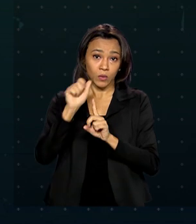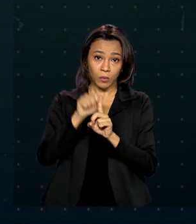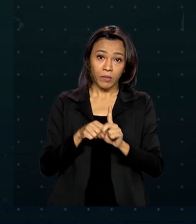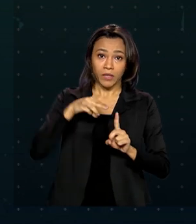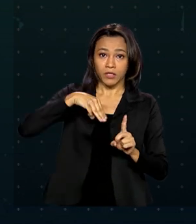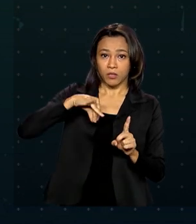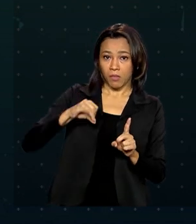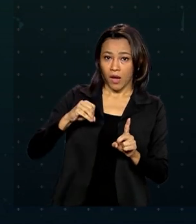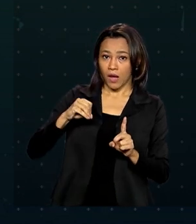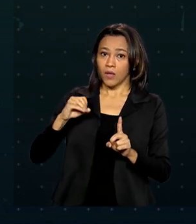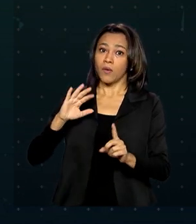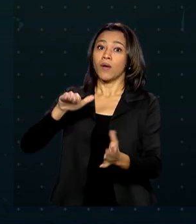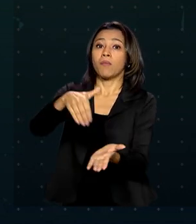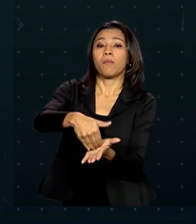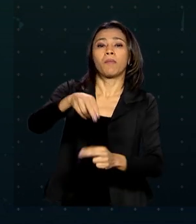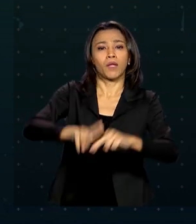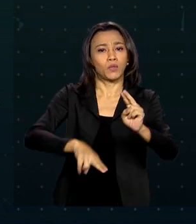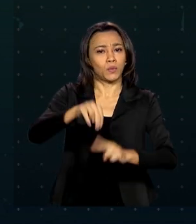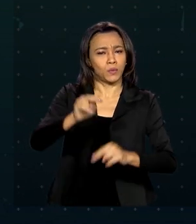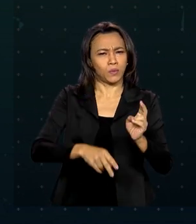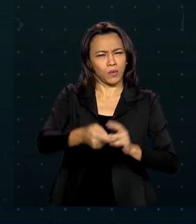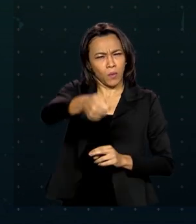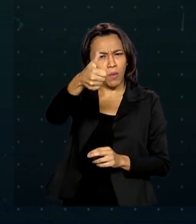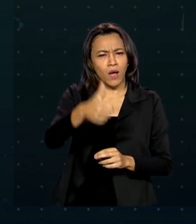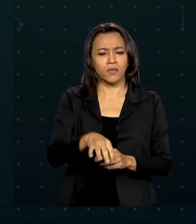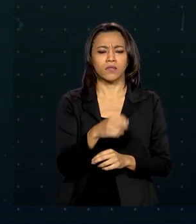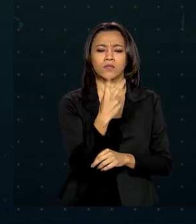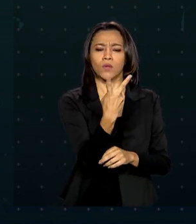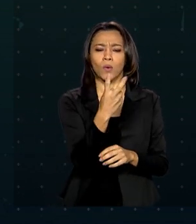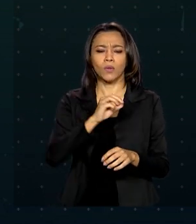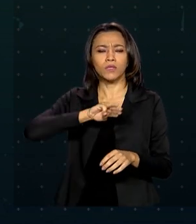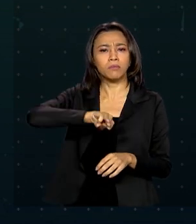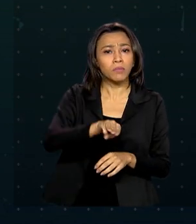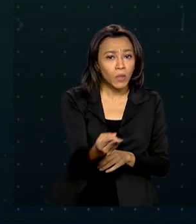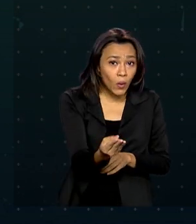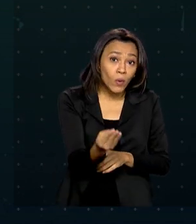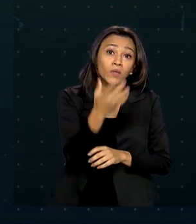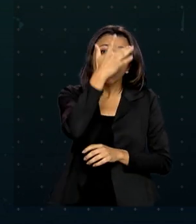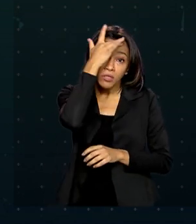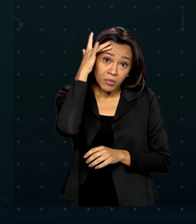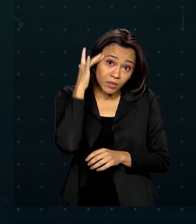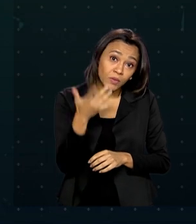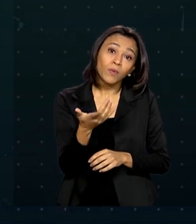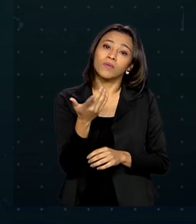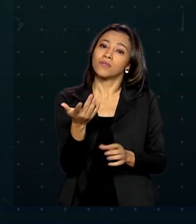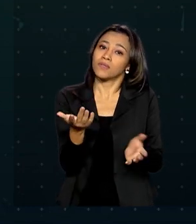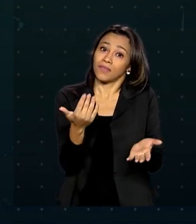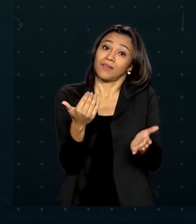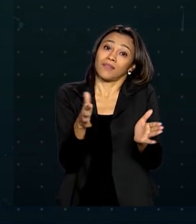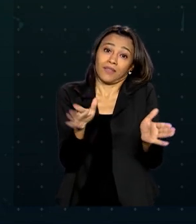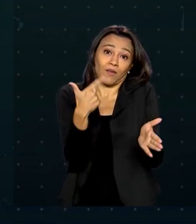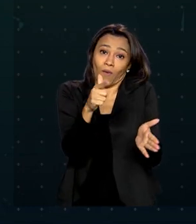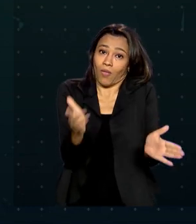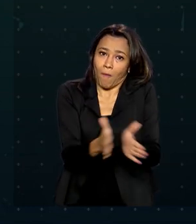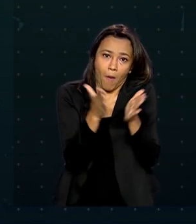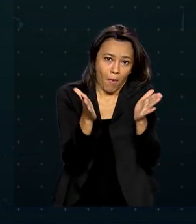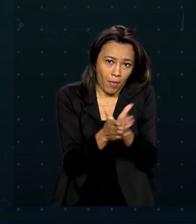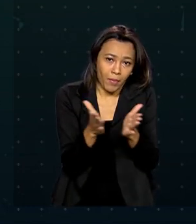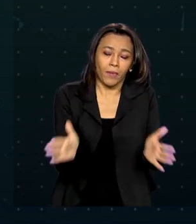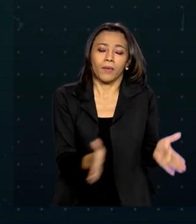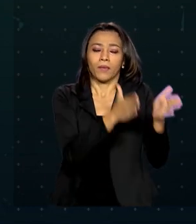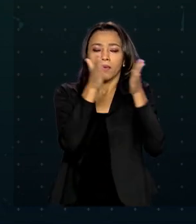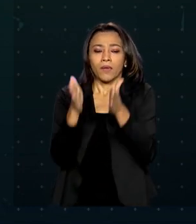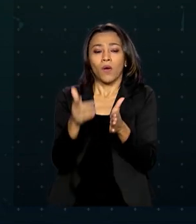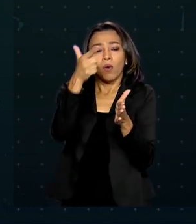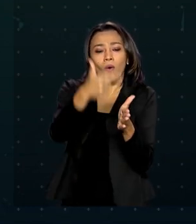para junho deste ano. São quase 2 milhões de pessoas a menos nessa condição. Já a faixa de pobreza, que